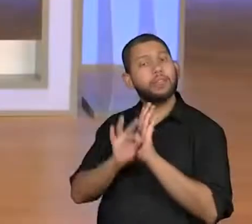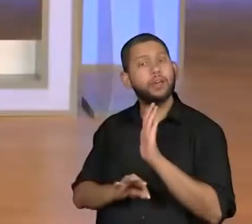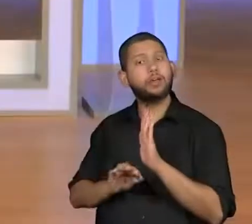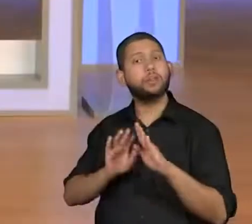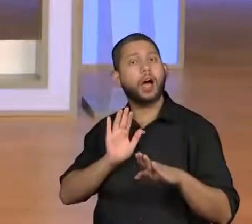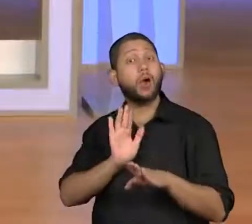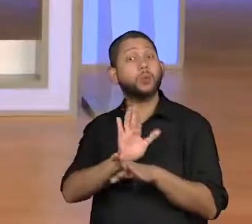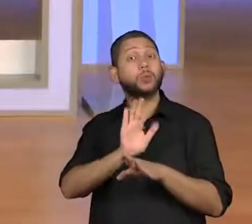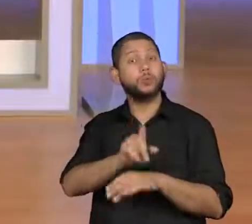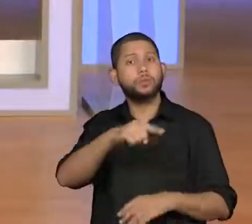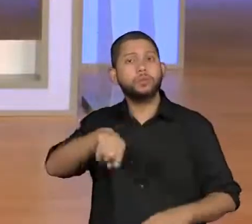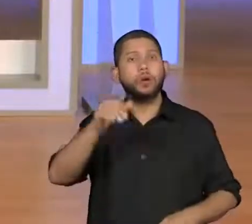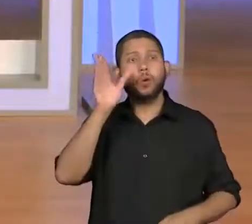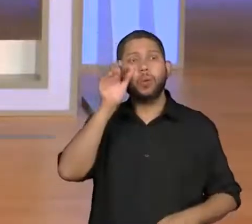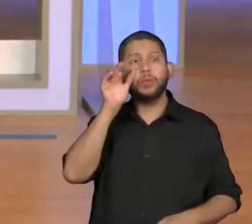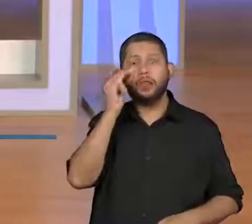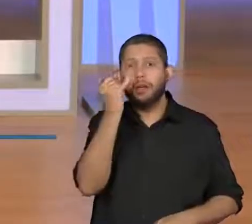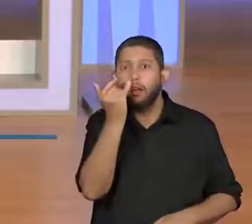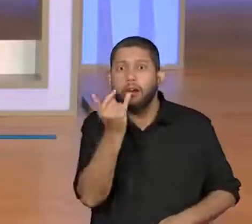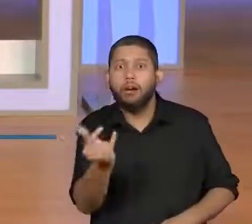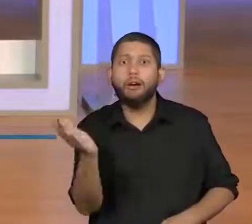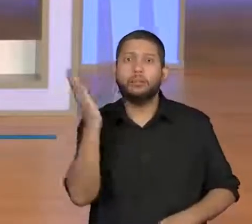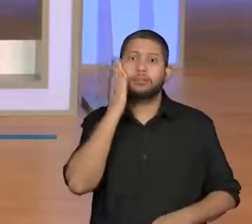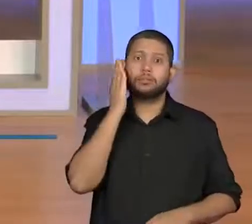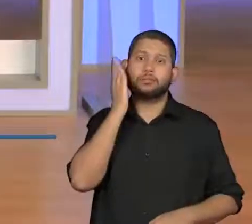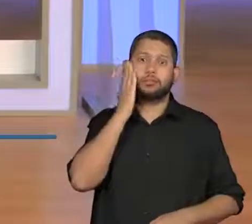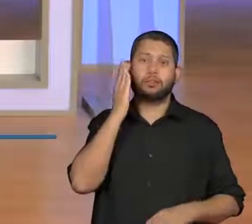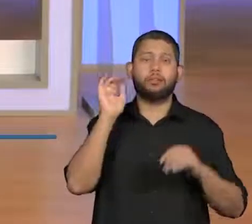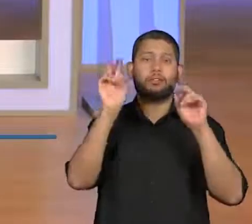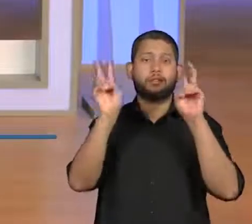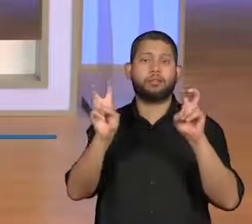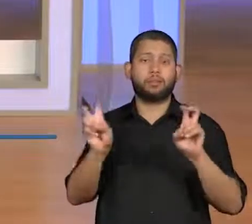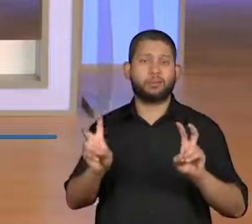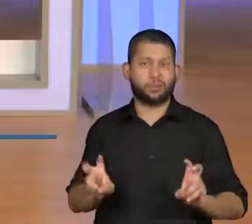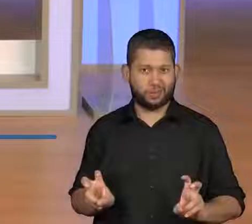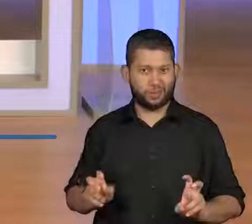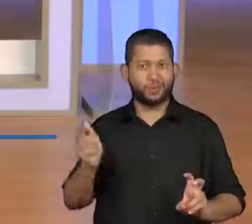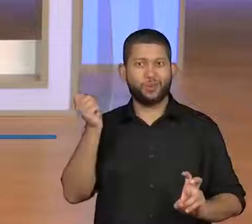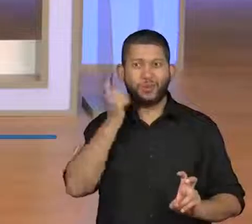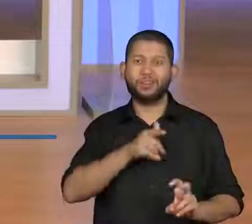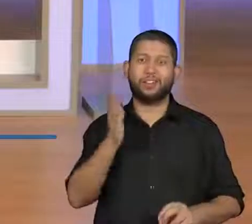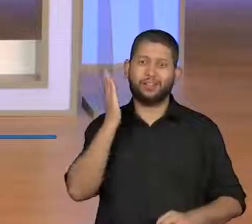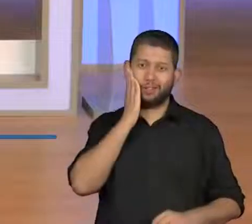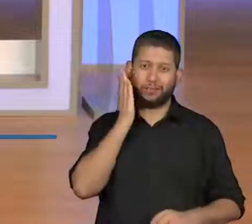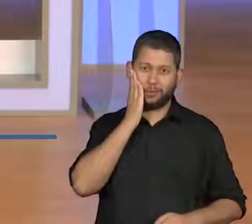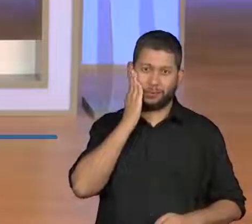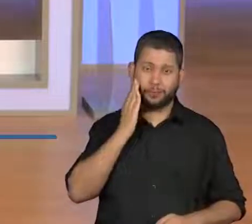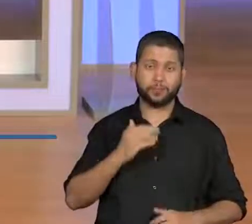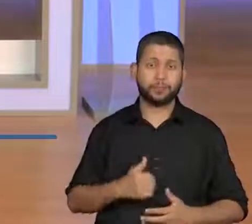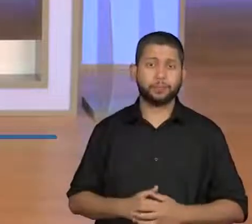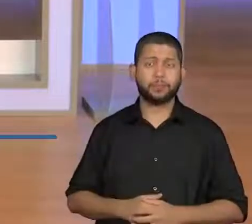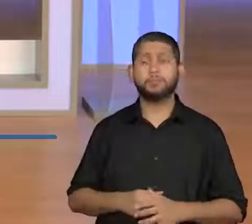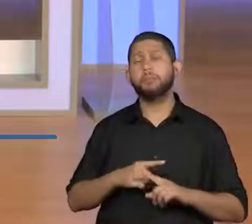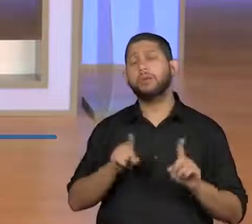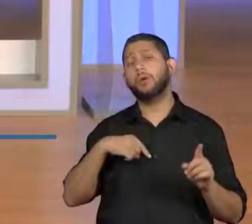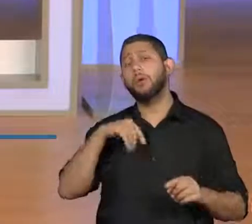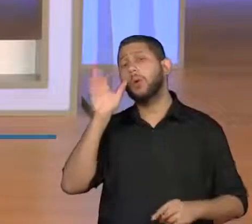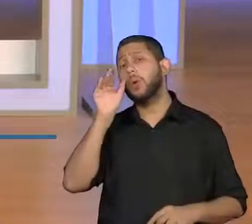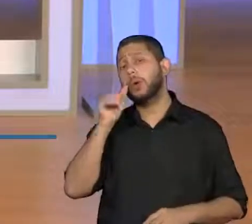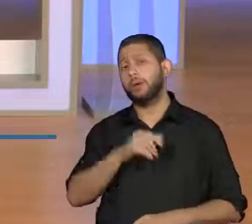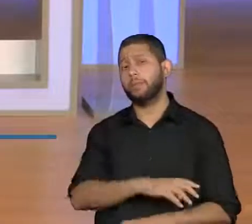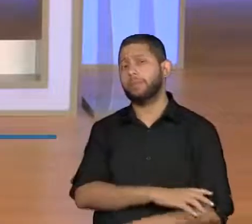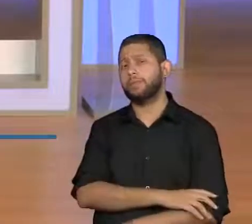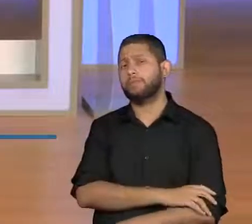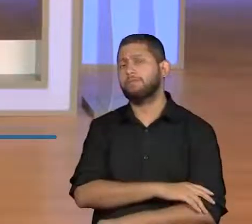curiosidade e esclarecem o assunto que foi ali proposto. Eu quero saber se